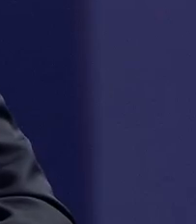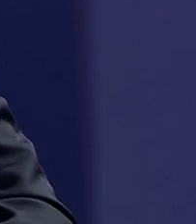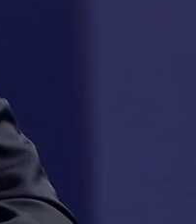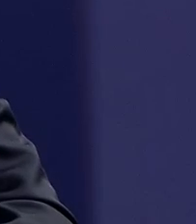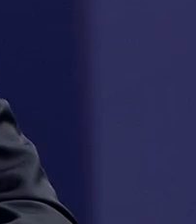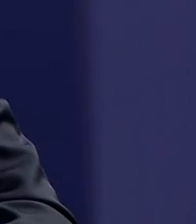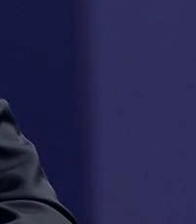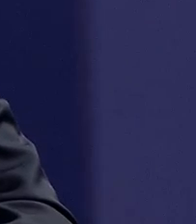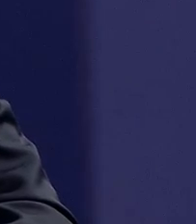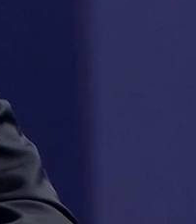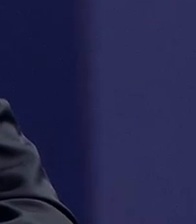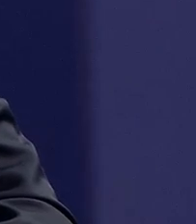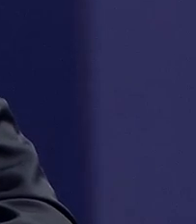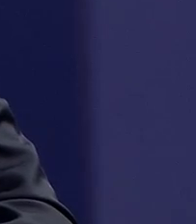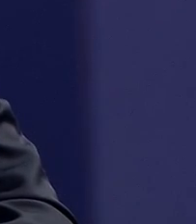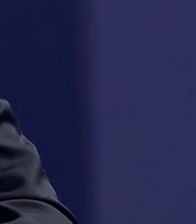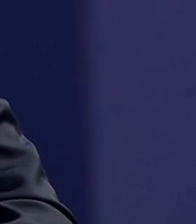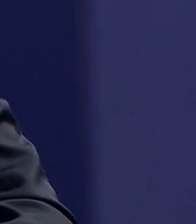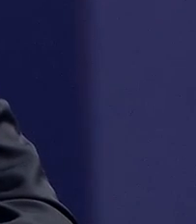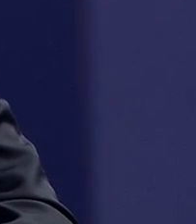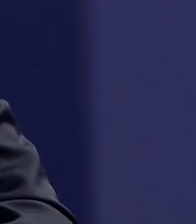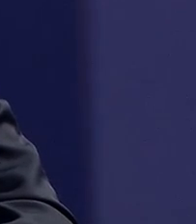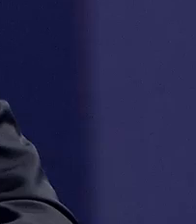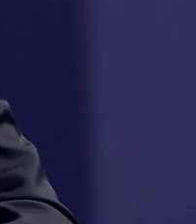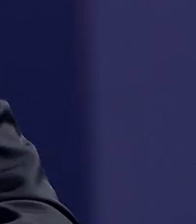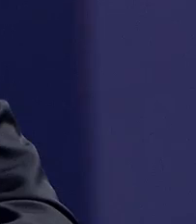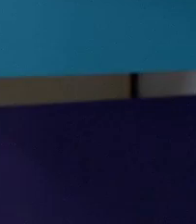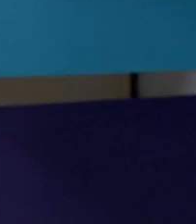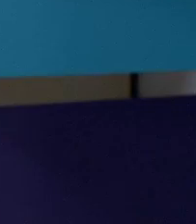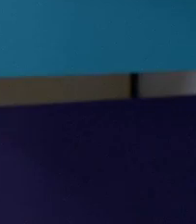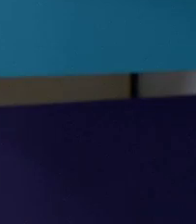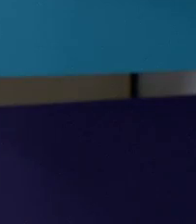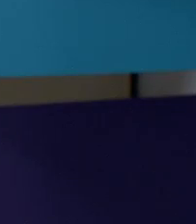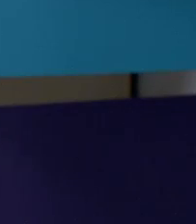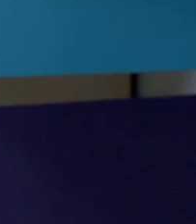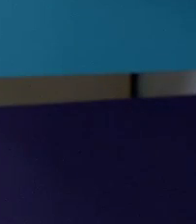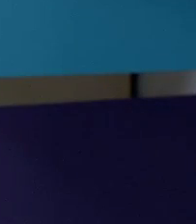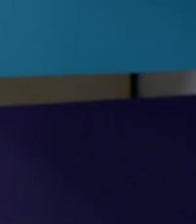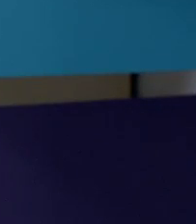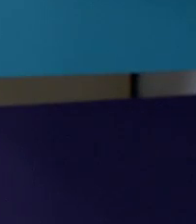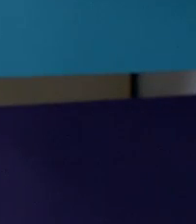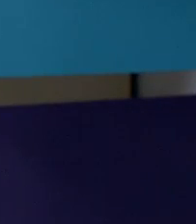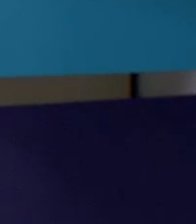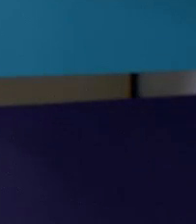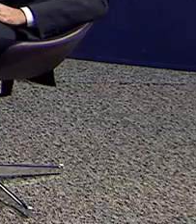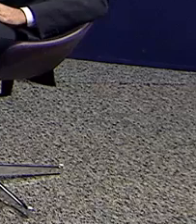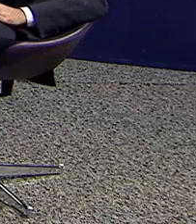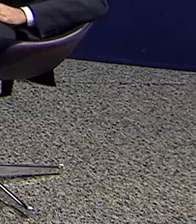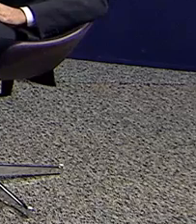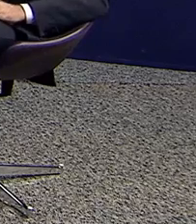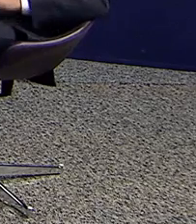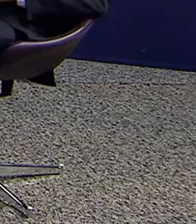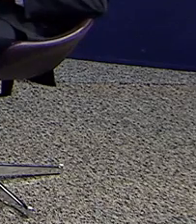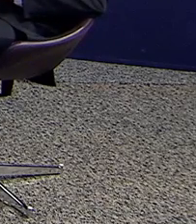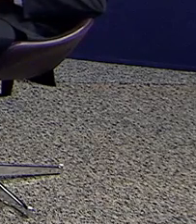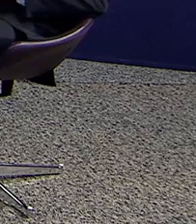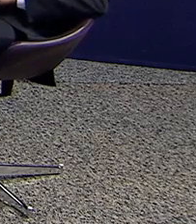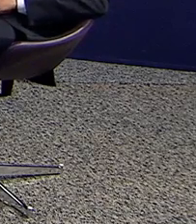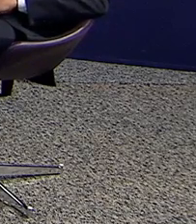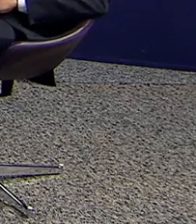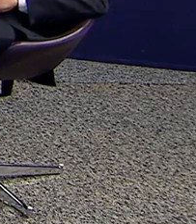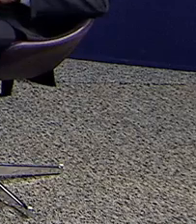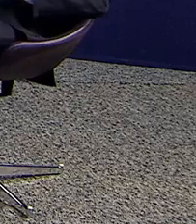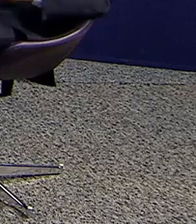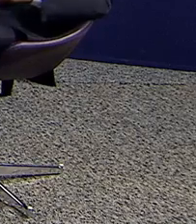tem aí um bom exemplo para apresentar é sempre emocionante de vené para tantas pessoas e começando tantas famílias